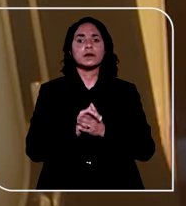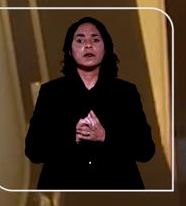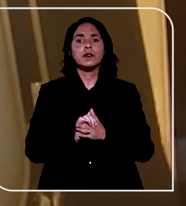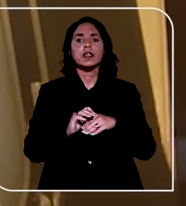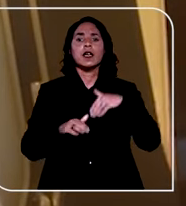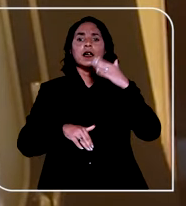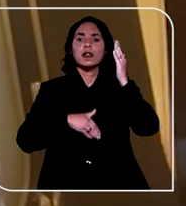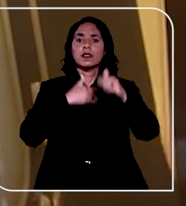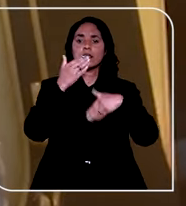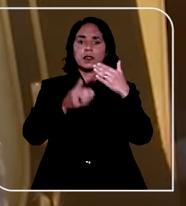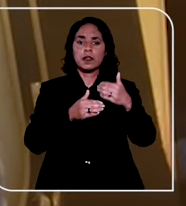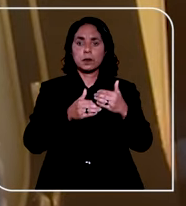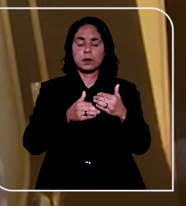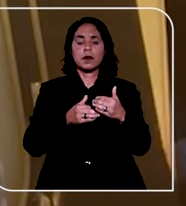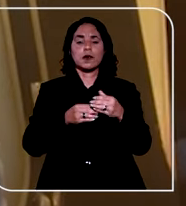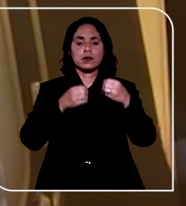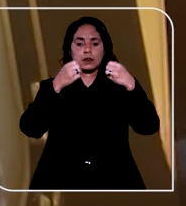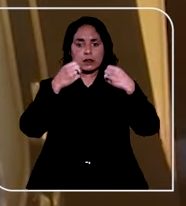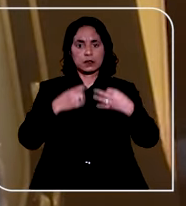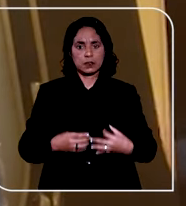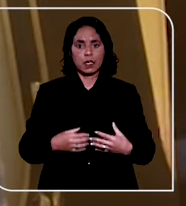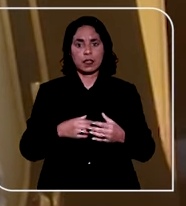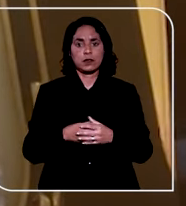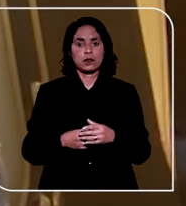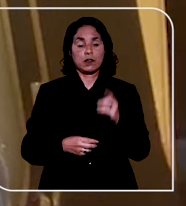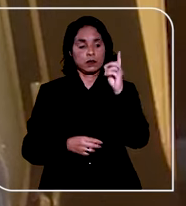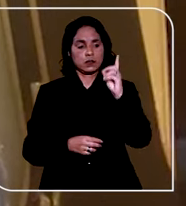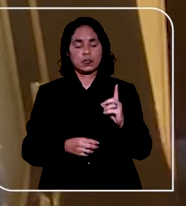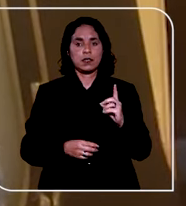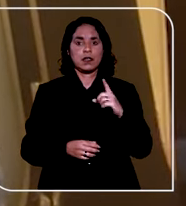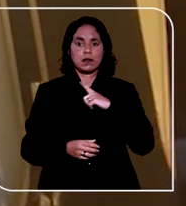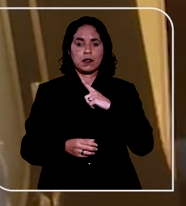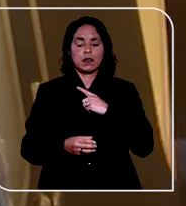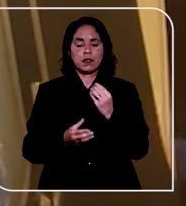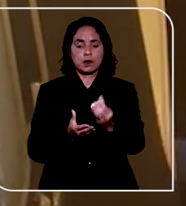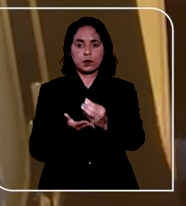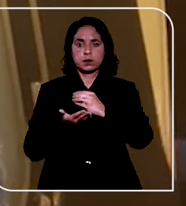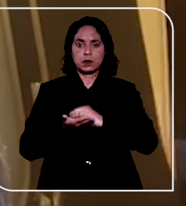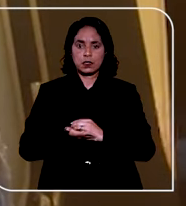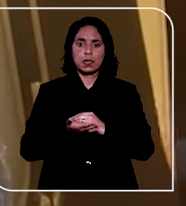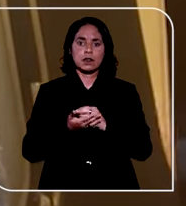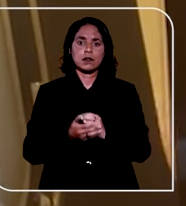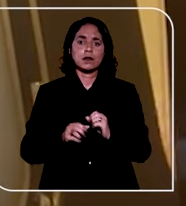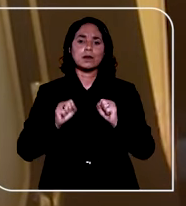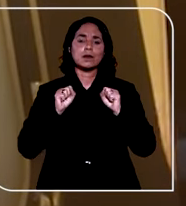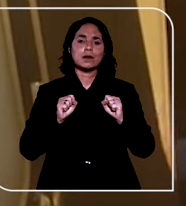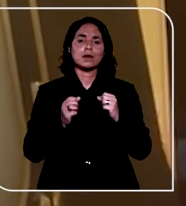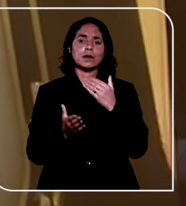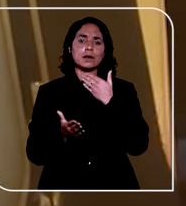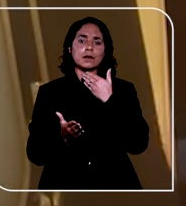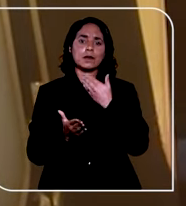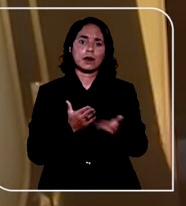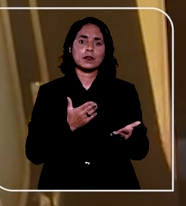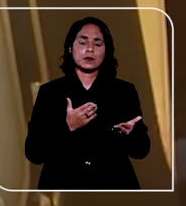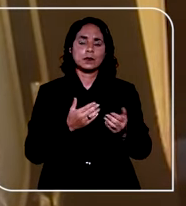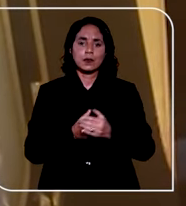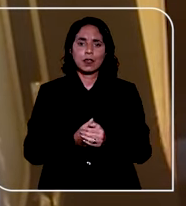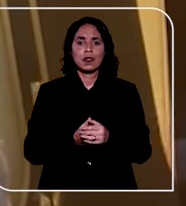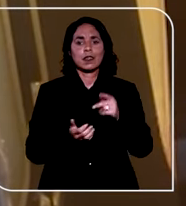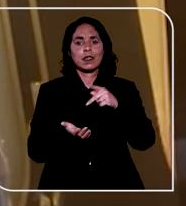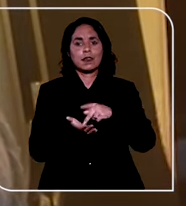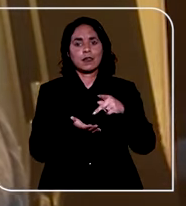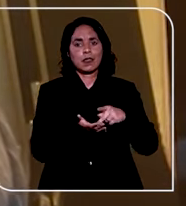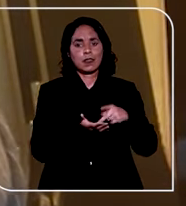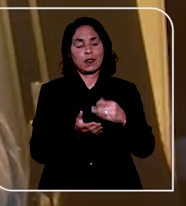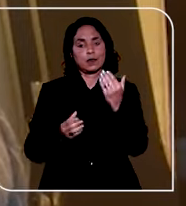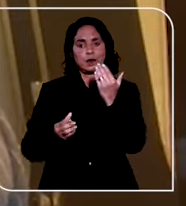poder executar esse direito que ele em tese vai receber ele pode perder a efetividade da